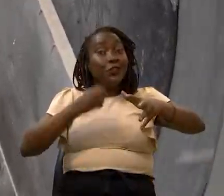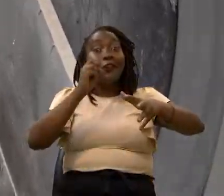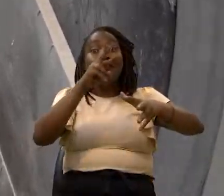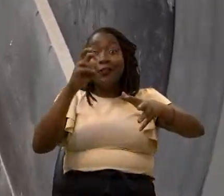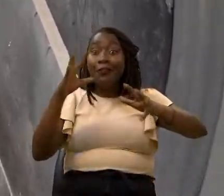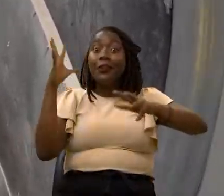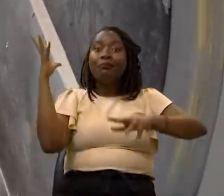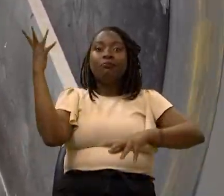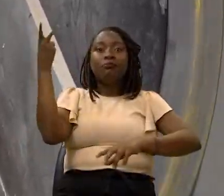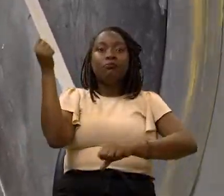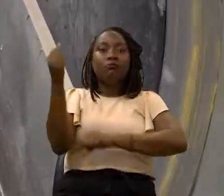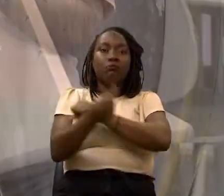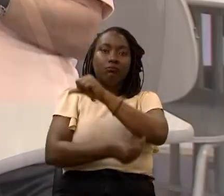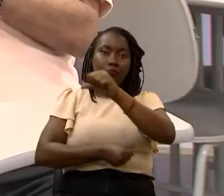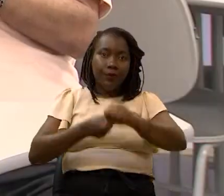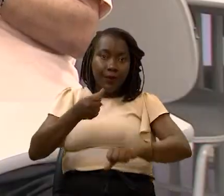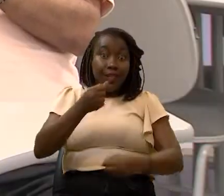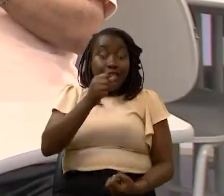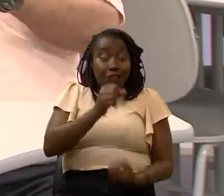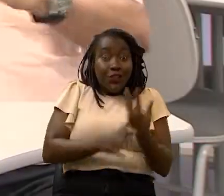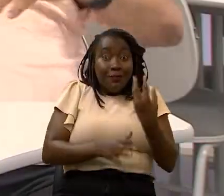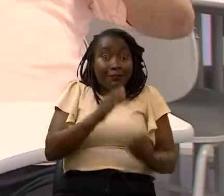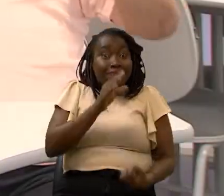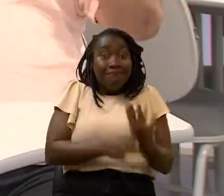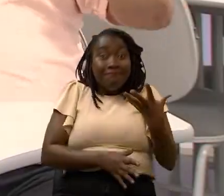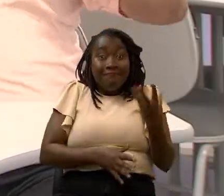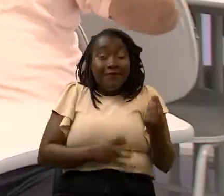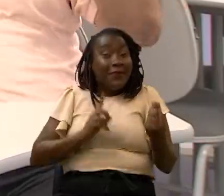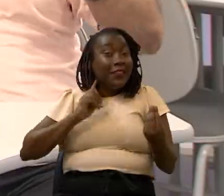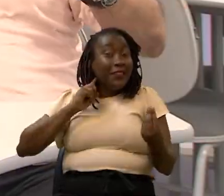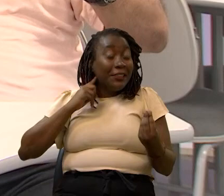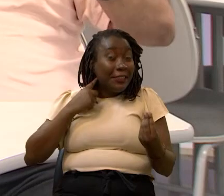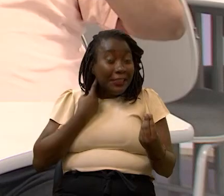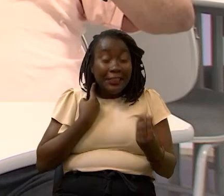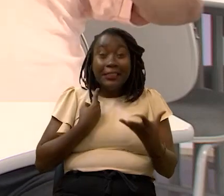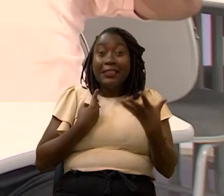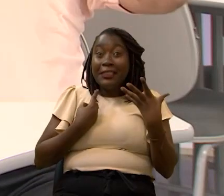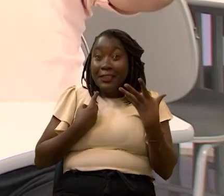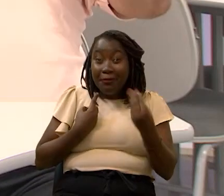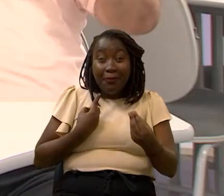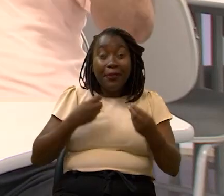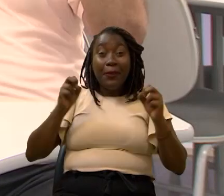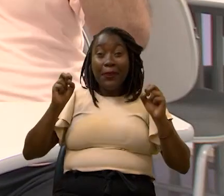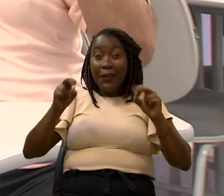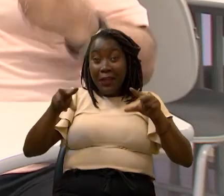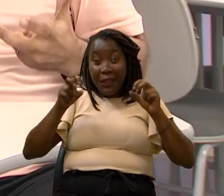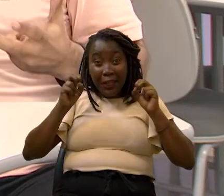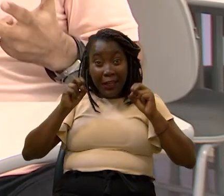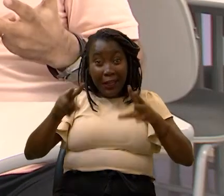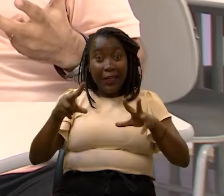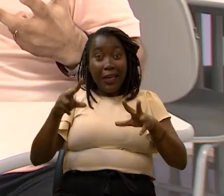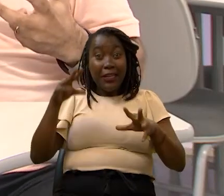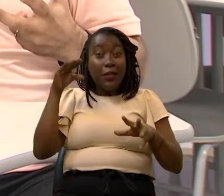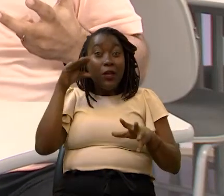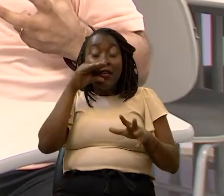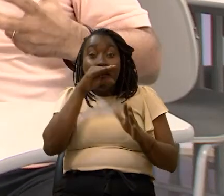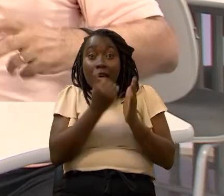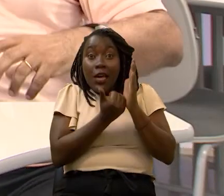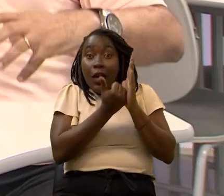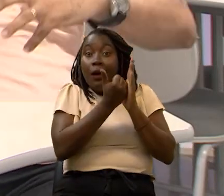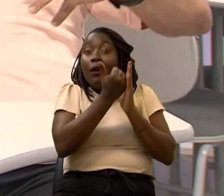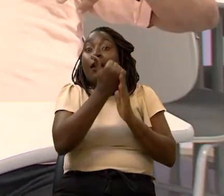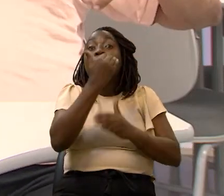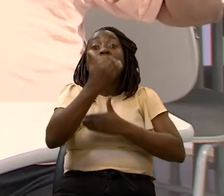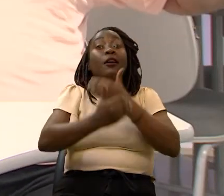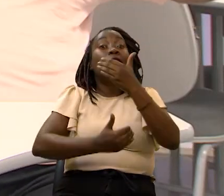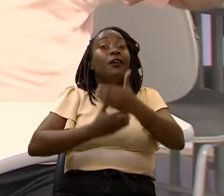estamos vivendo, de mudanças climáticas. Nós geramos tantos resíduos, geramos tantos gases de efeito estufa,